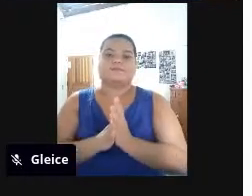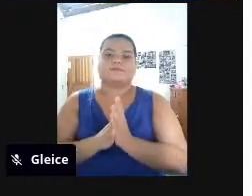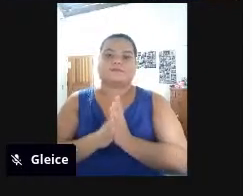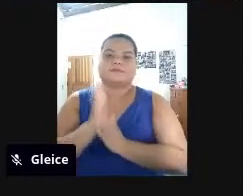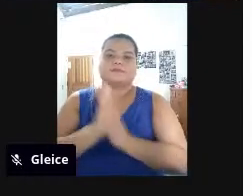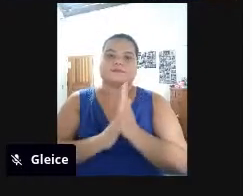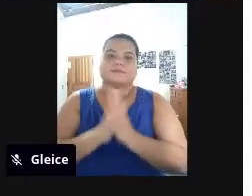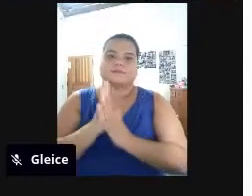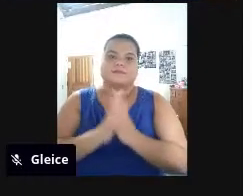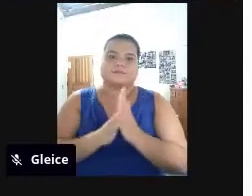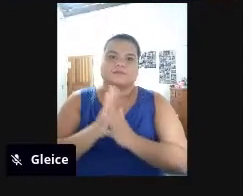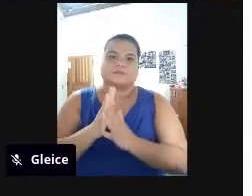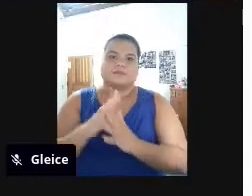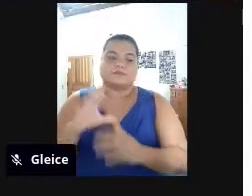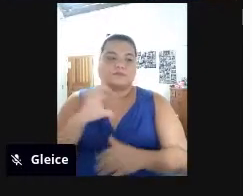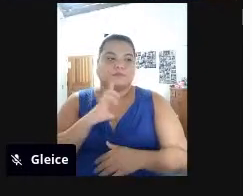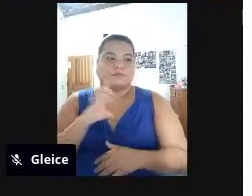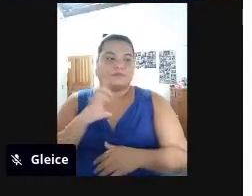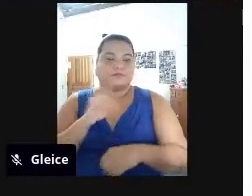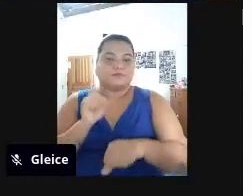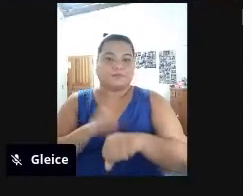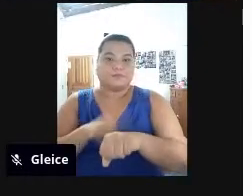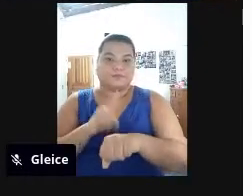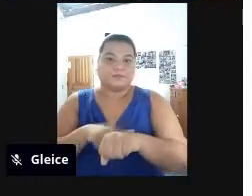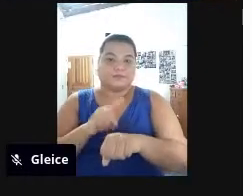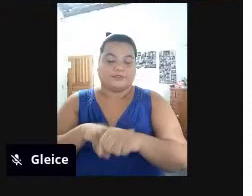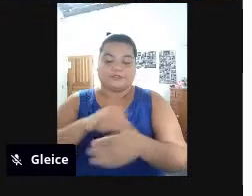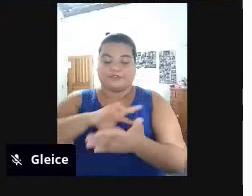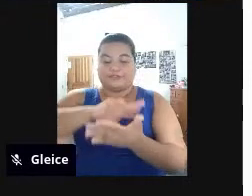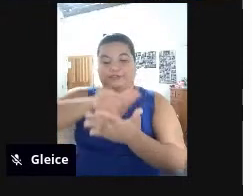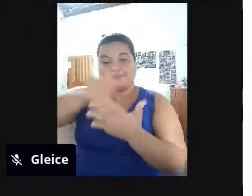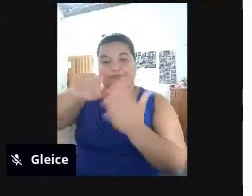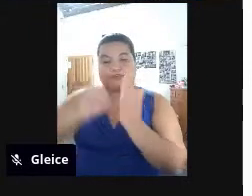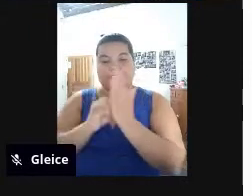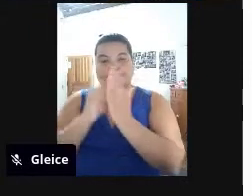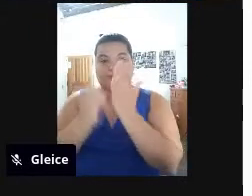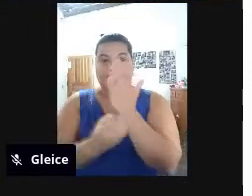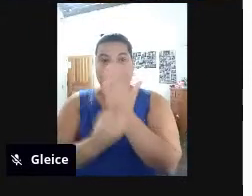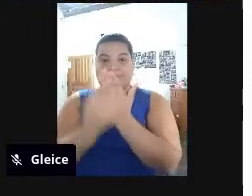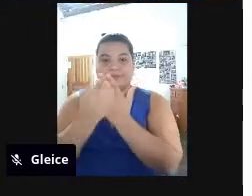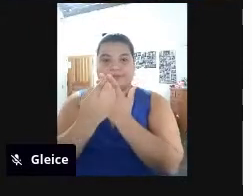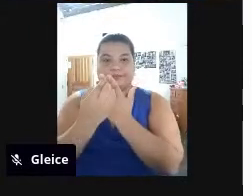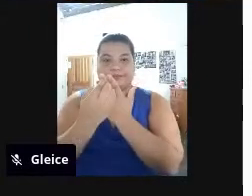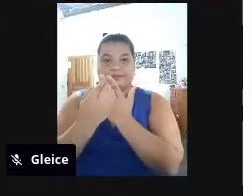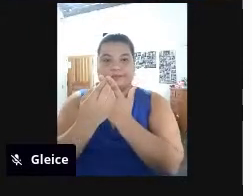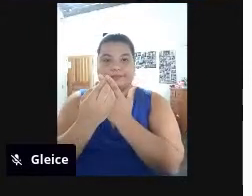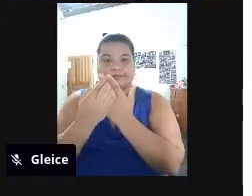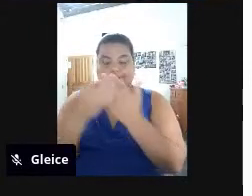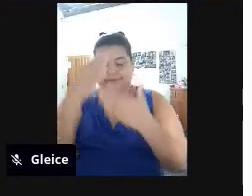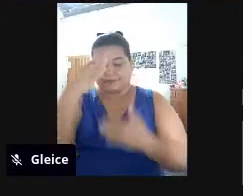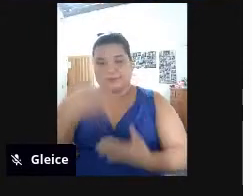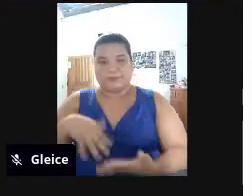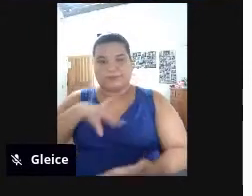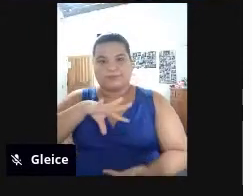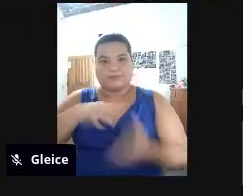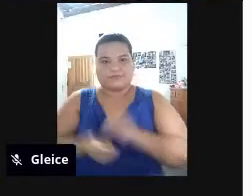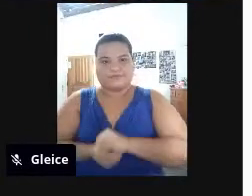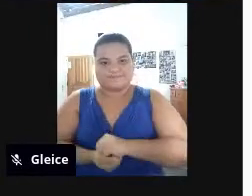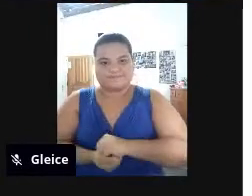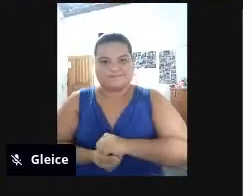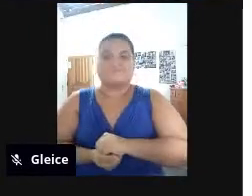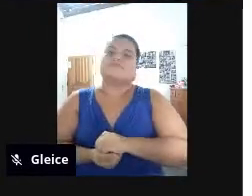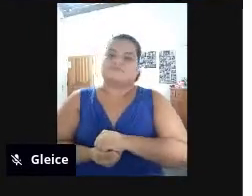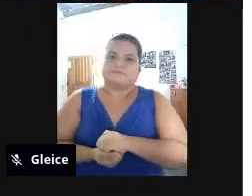uma ativação de várias proteínas da via de sinalização. A